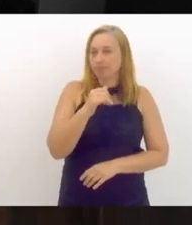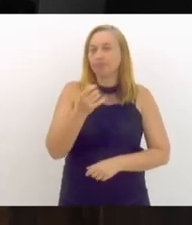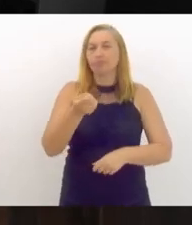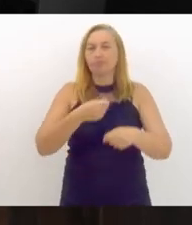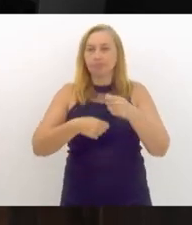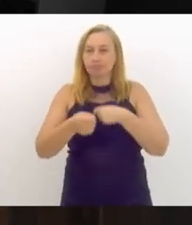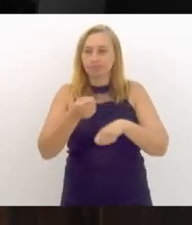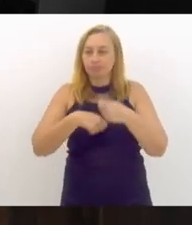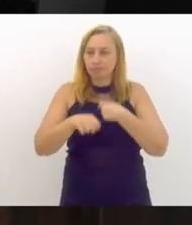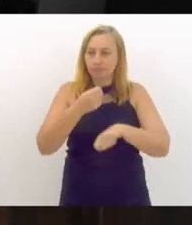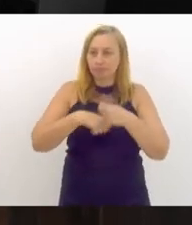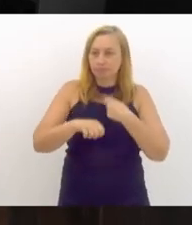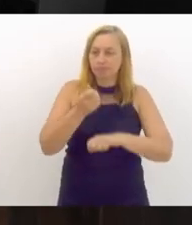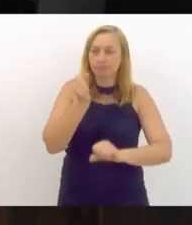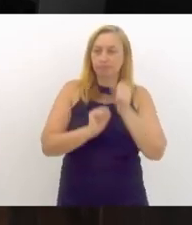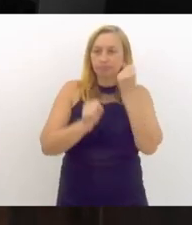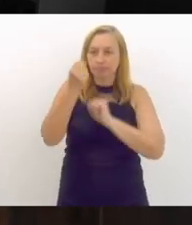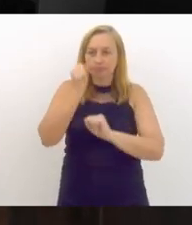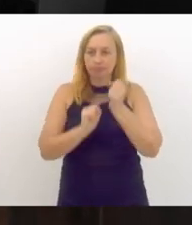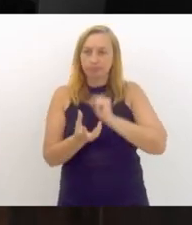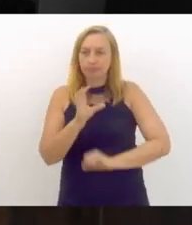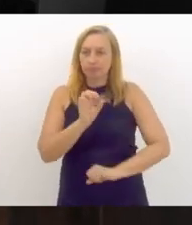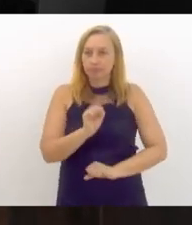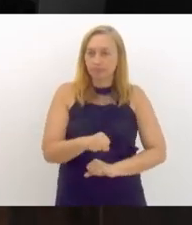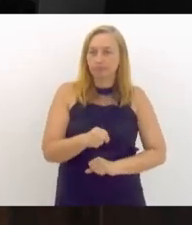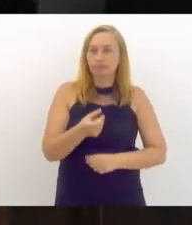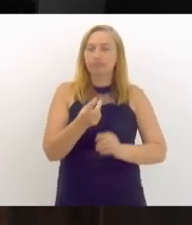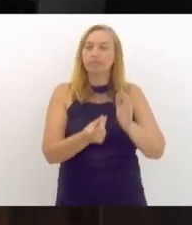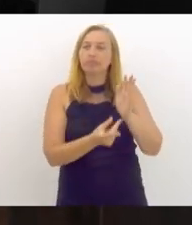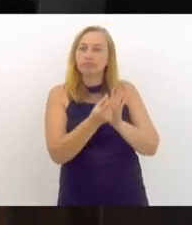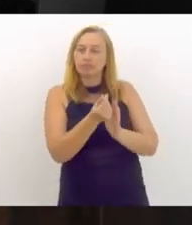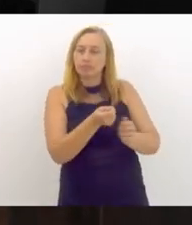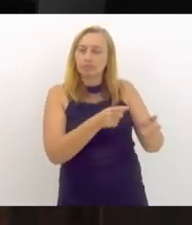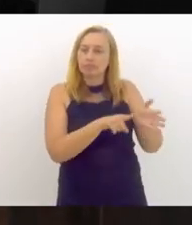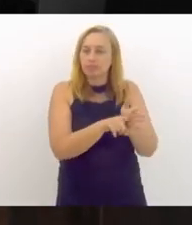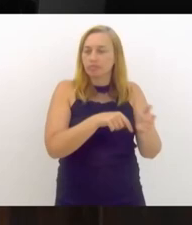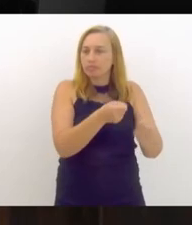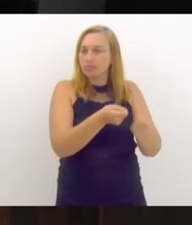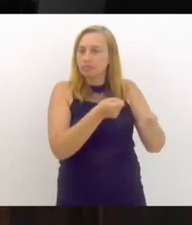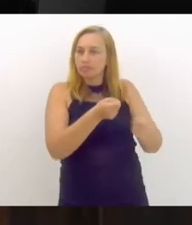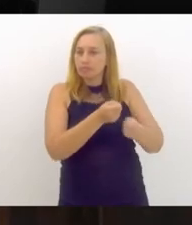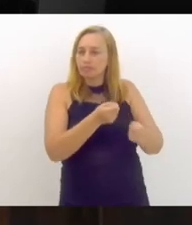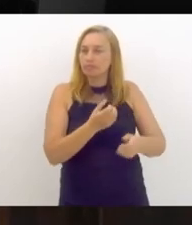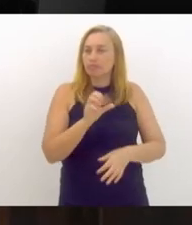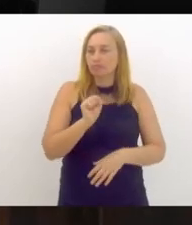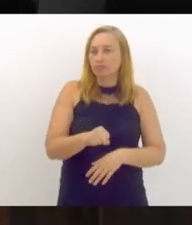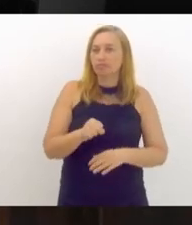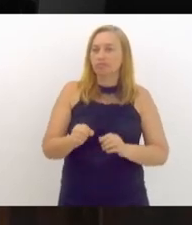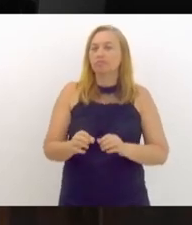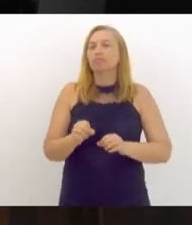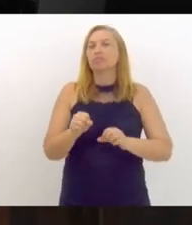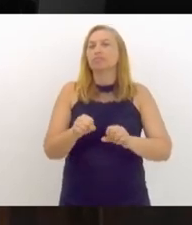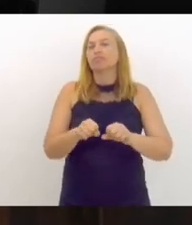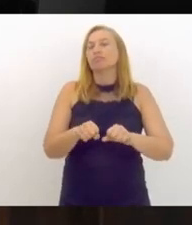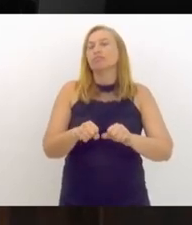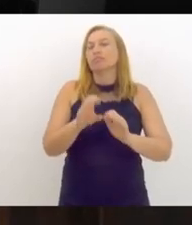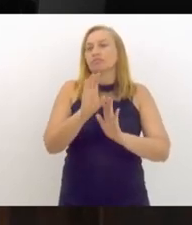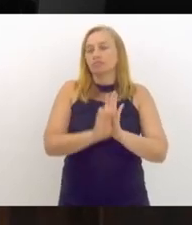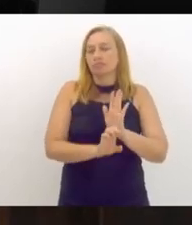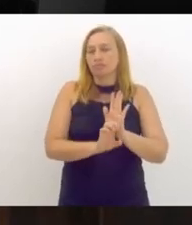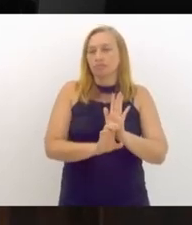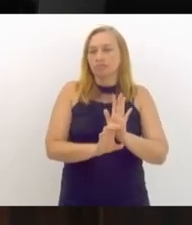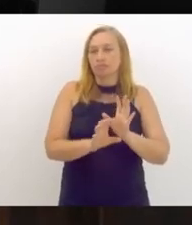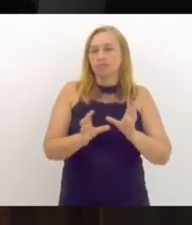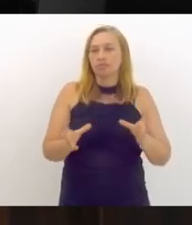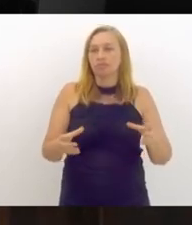Comércio favorável e de Orçamento, Finanças e Fiscalização Financeira e Controle favorável com as emendas da Comissão de